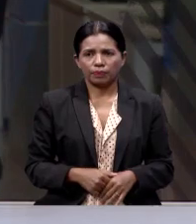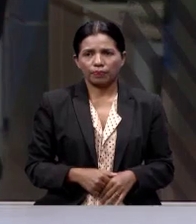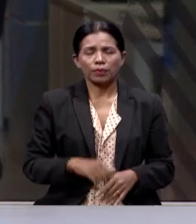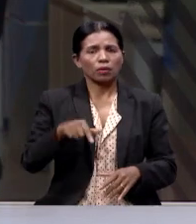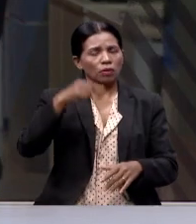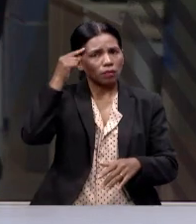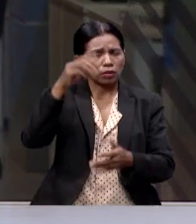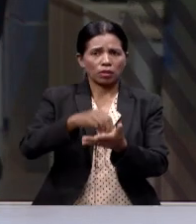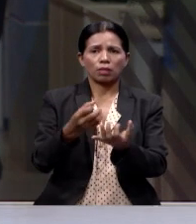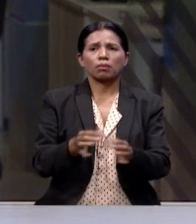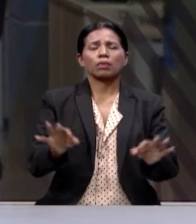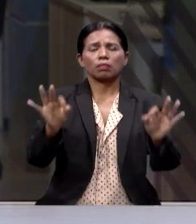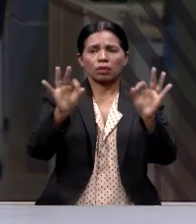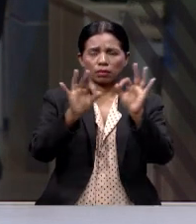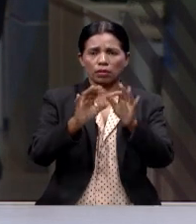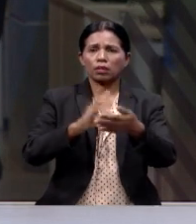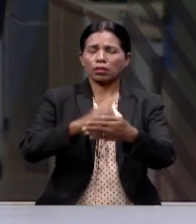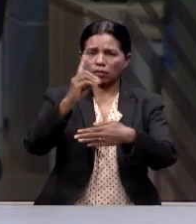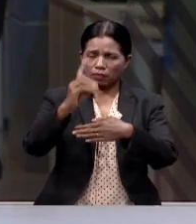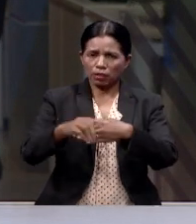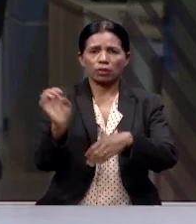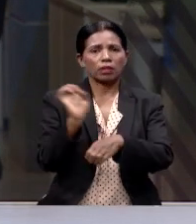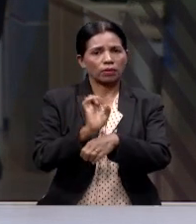Governo setou prioridade para desenvolvimento econômico.